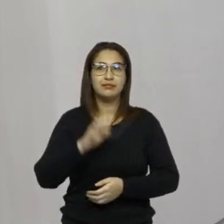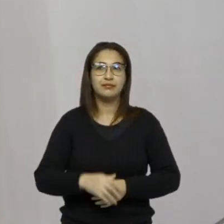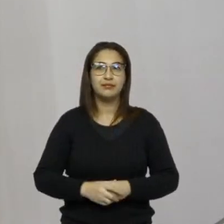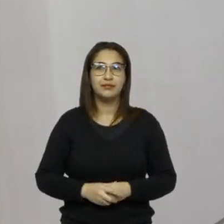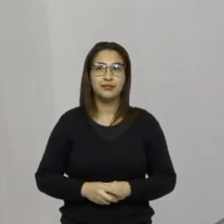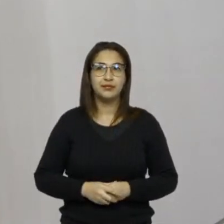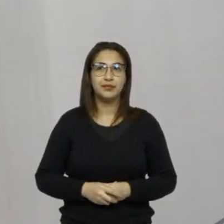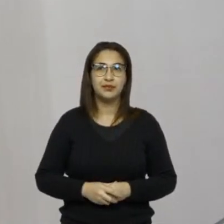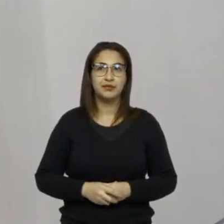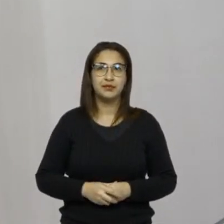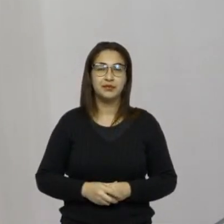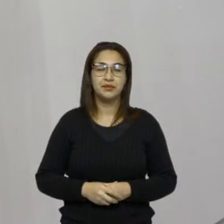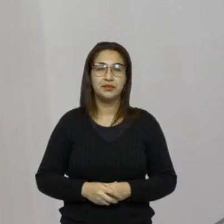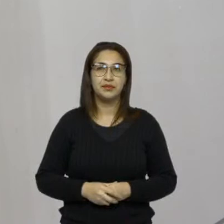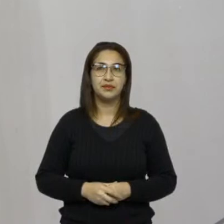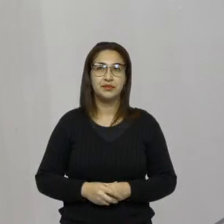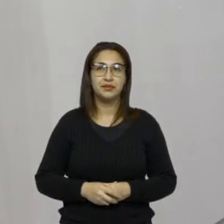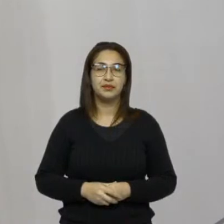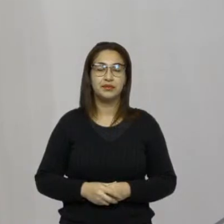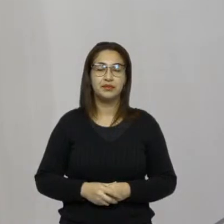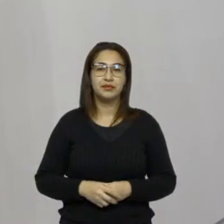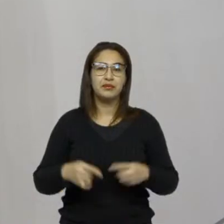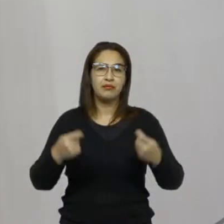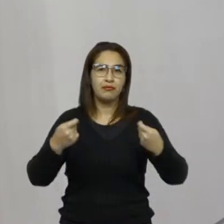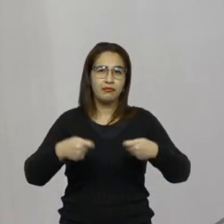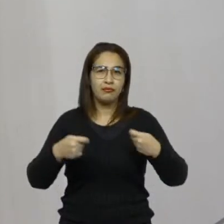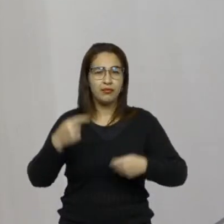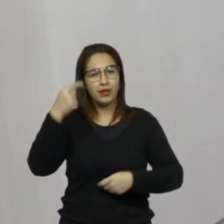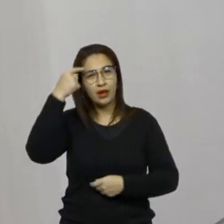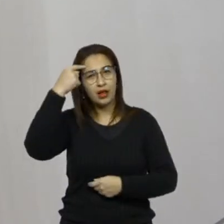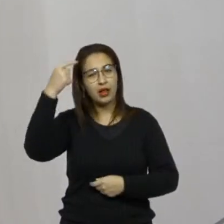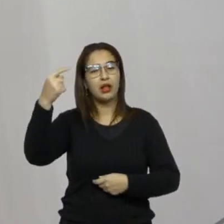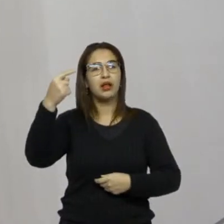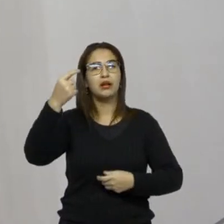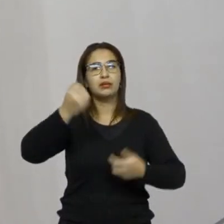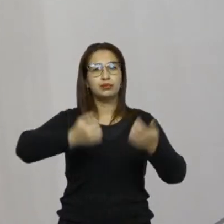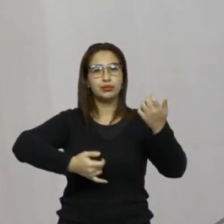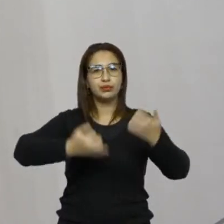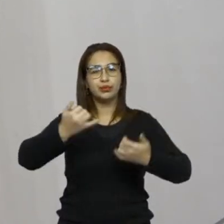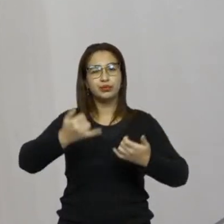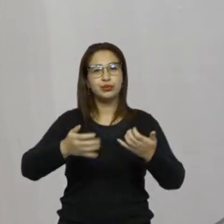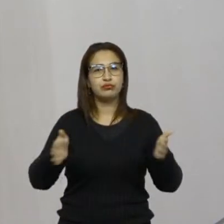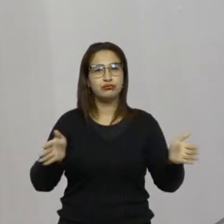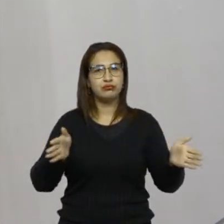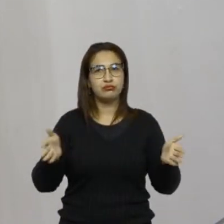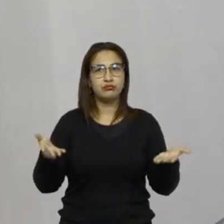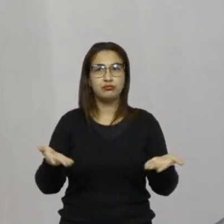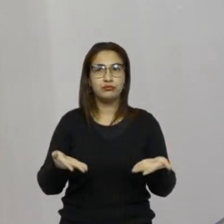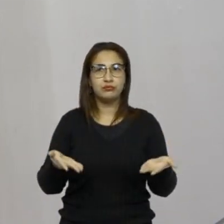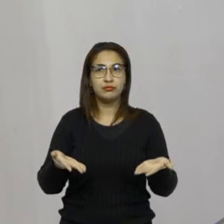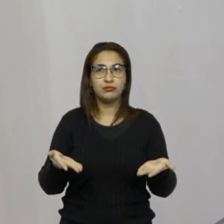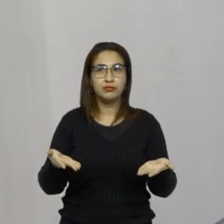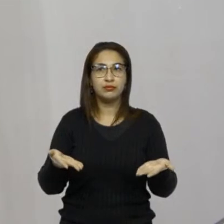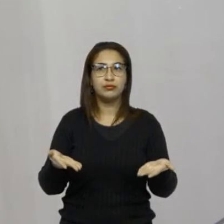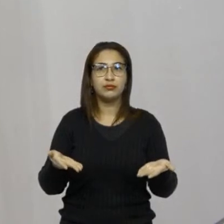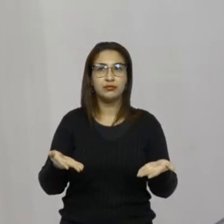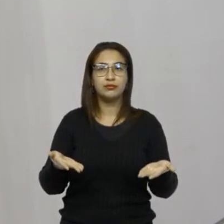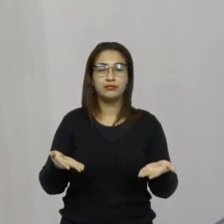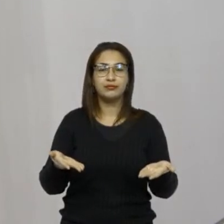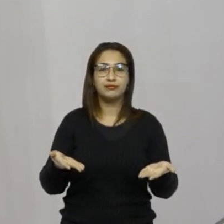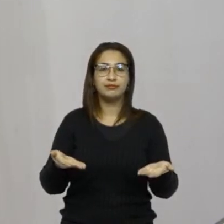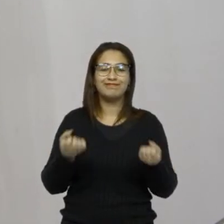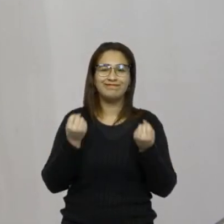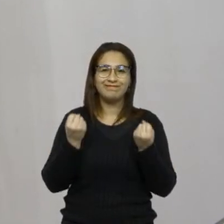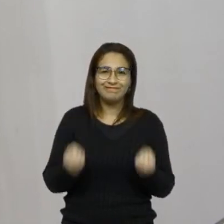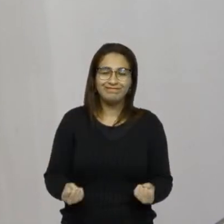Nós não poderíamos deixar de falar do momento pesado que passamos